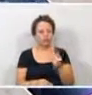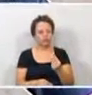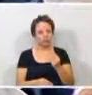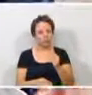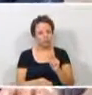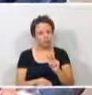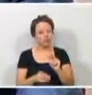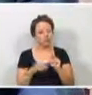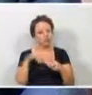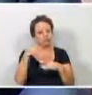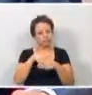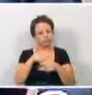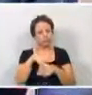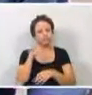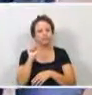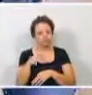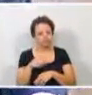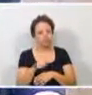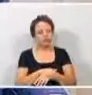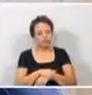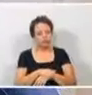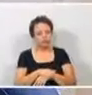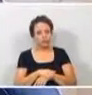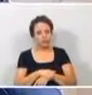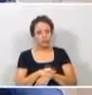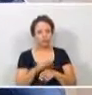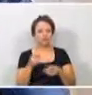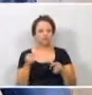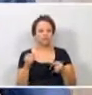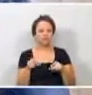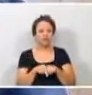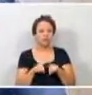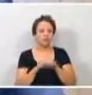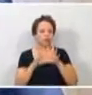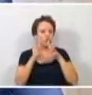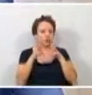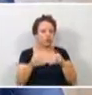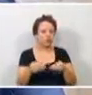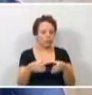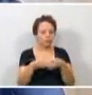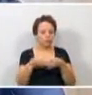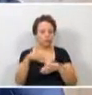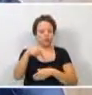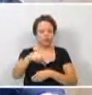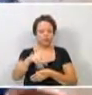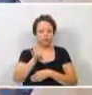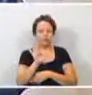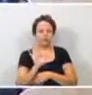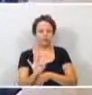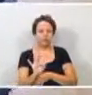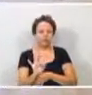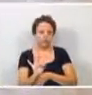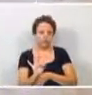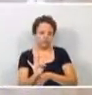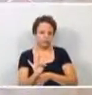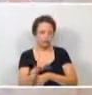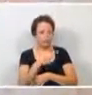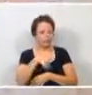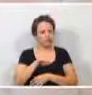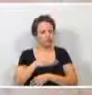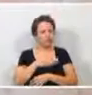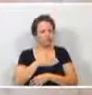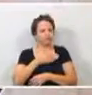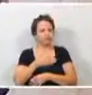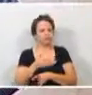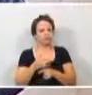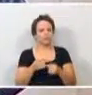Bem, isso inclui, inclusive, a bancada inteira do PT. Aí nós somos surpreendidos, na